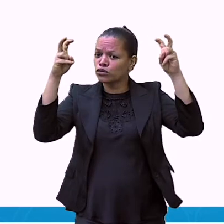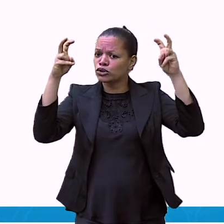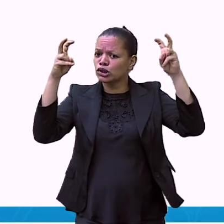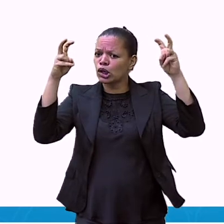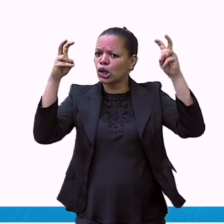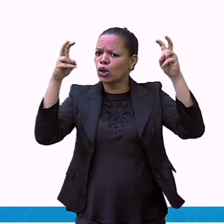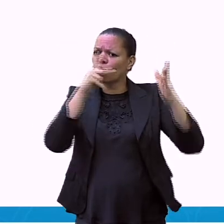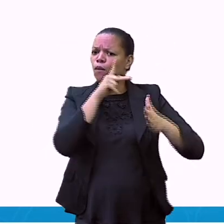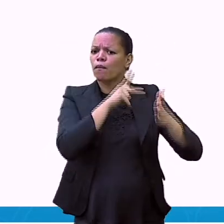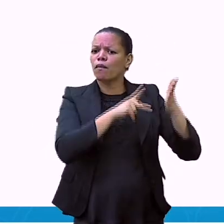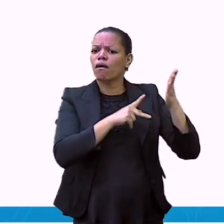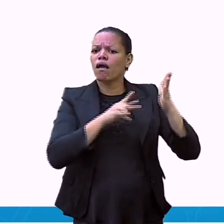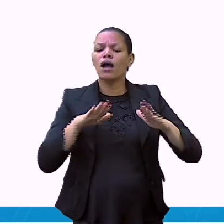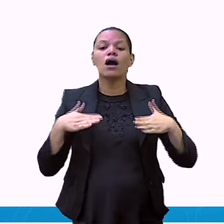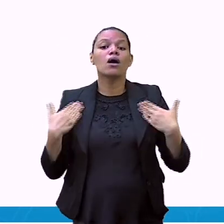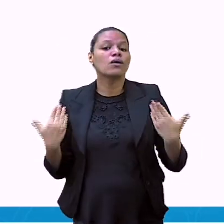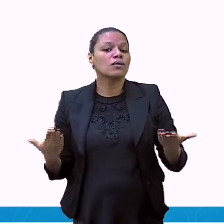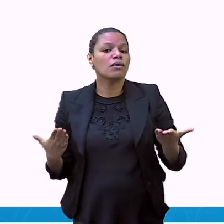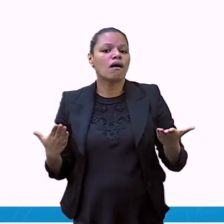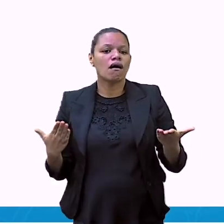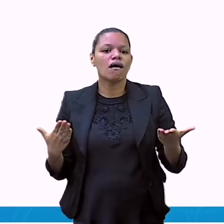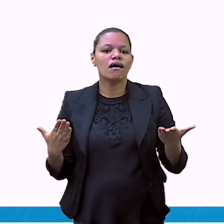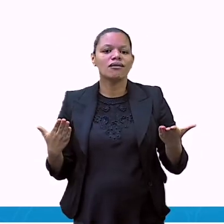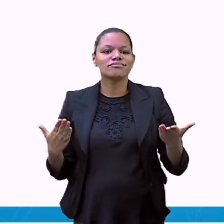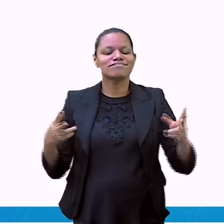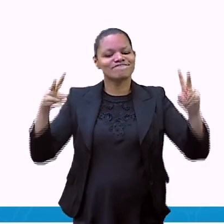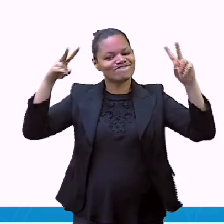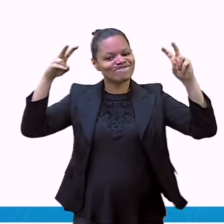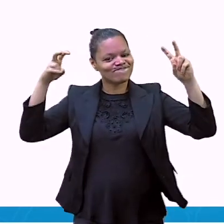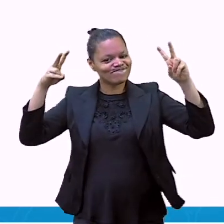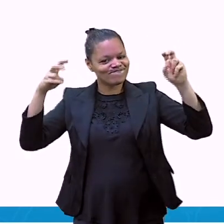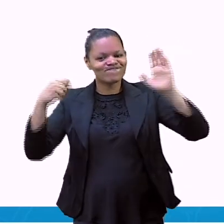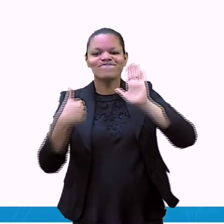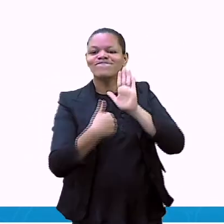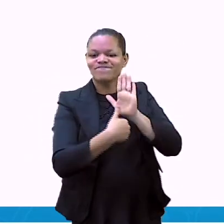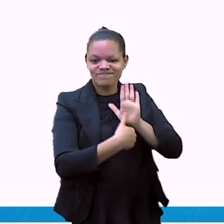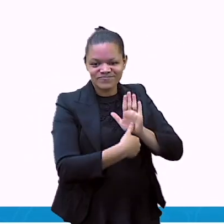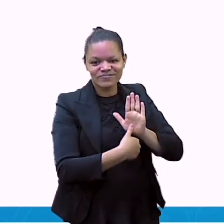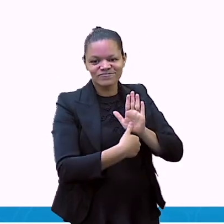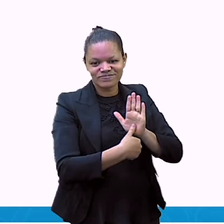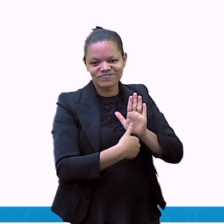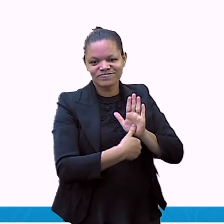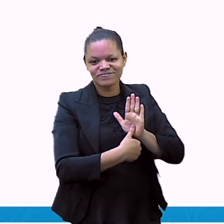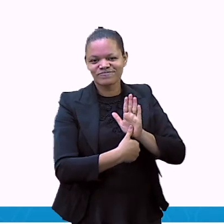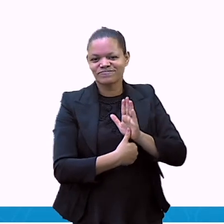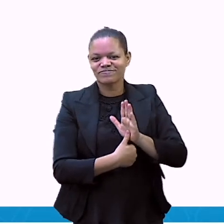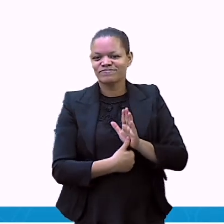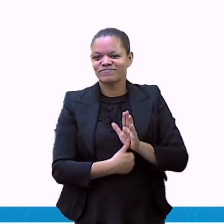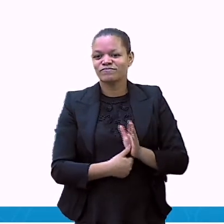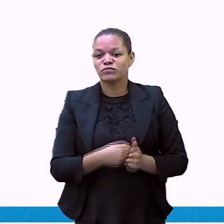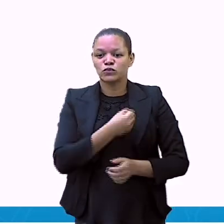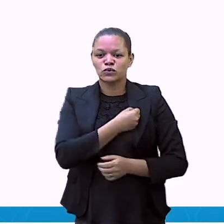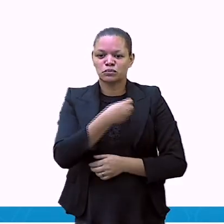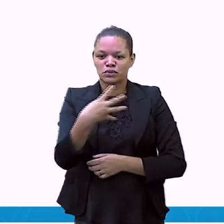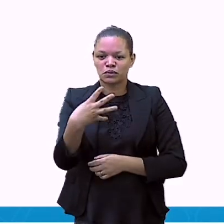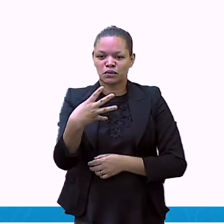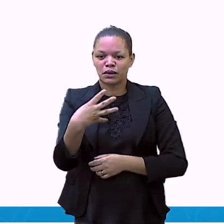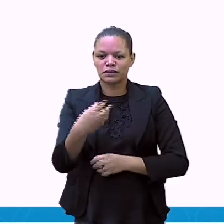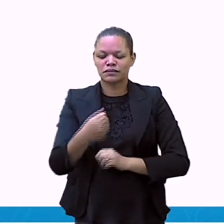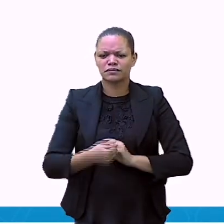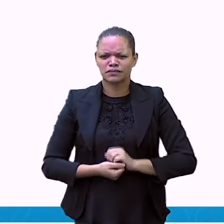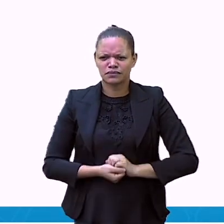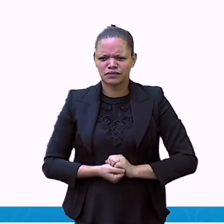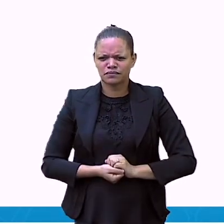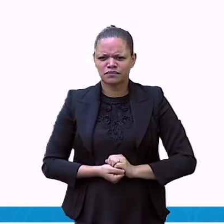de número 3. O título do poema é Identidade. 4. Você sabe o